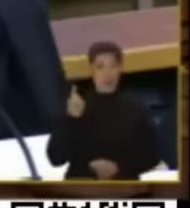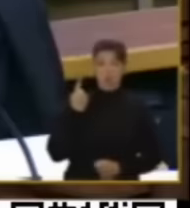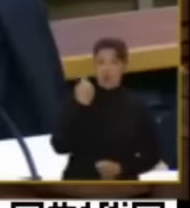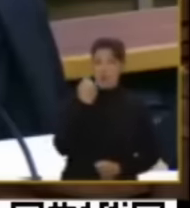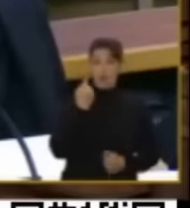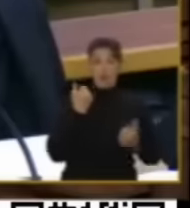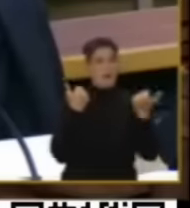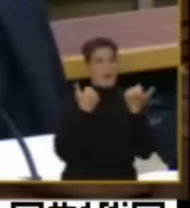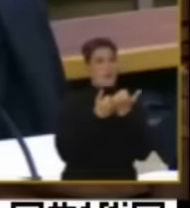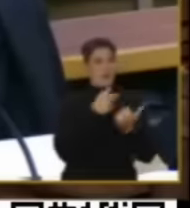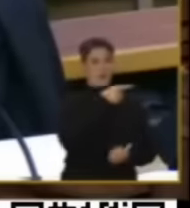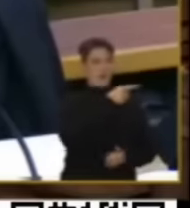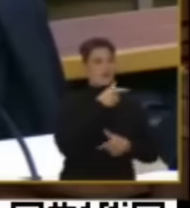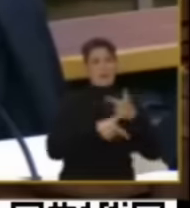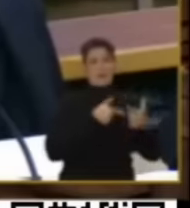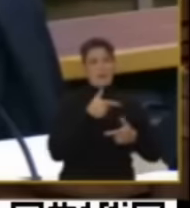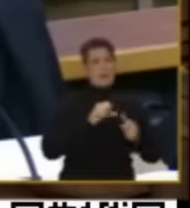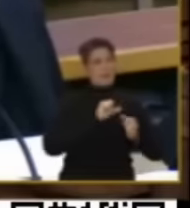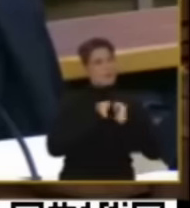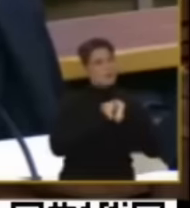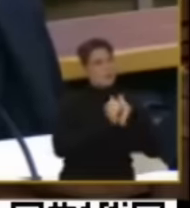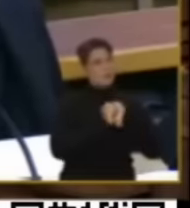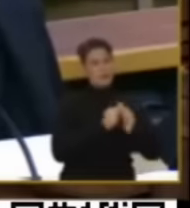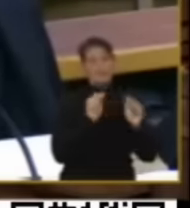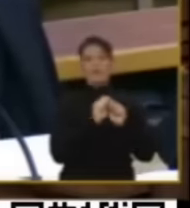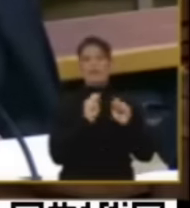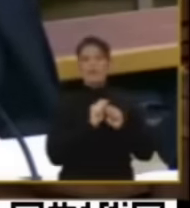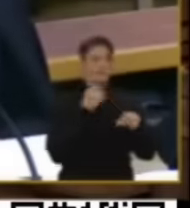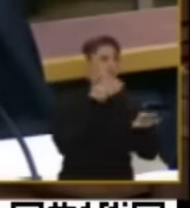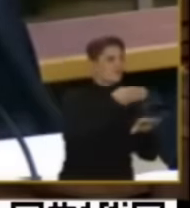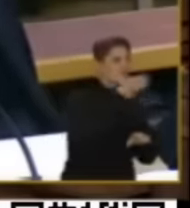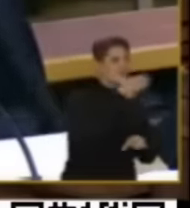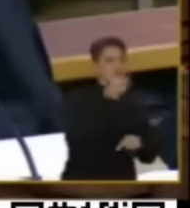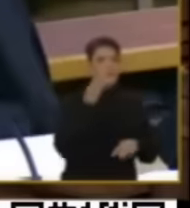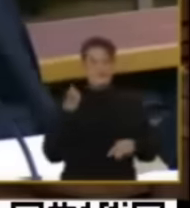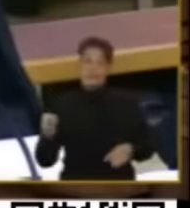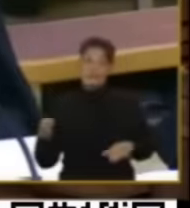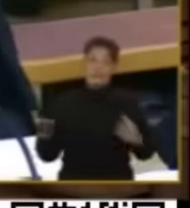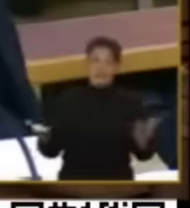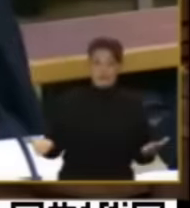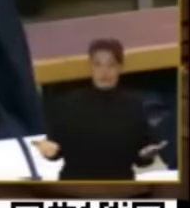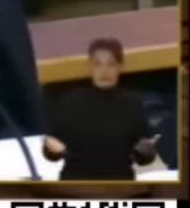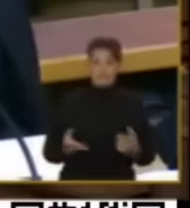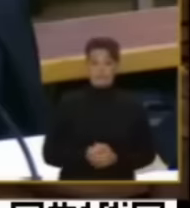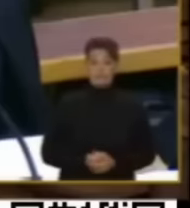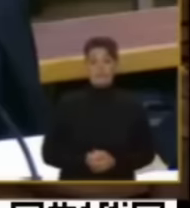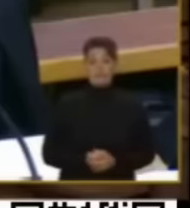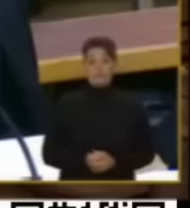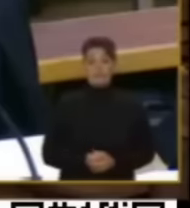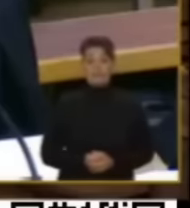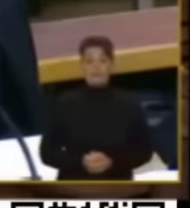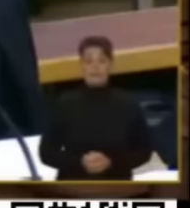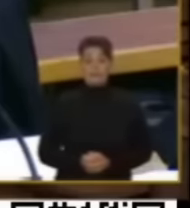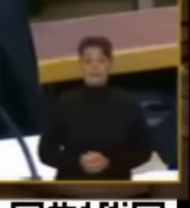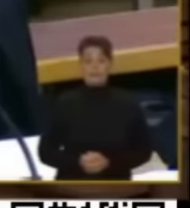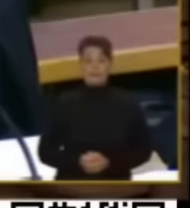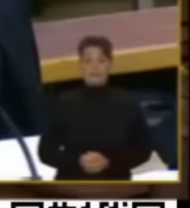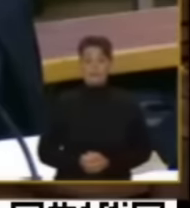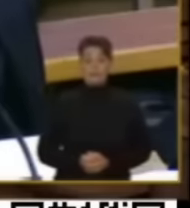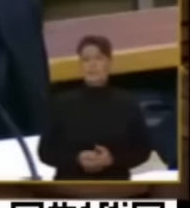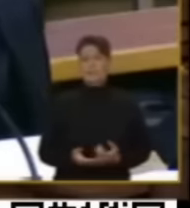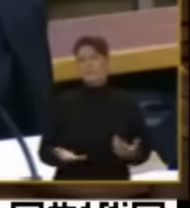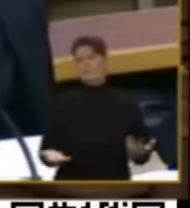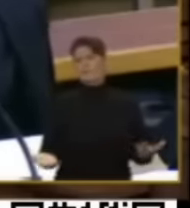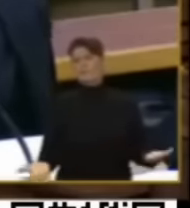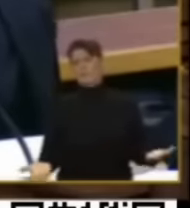ao porão onde se fabricam as salsichas, que esta é a verdade. E independentemente da PGR ter ciência ou não, a